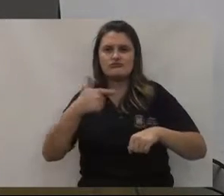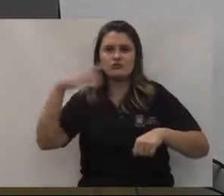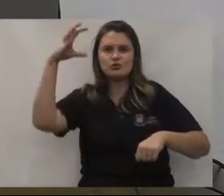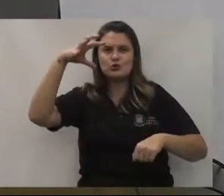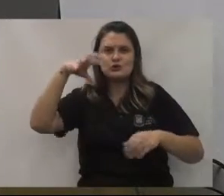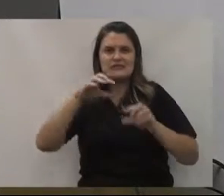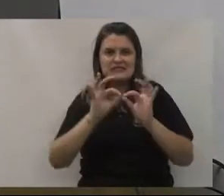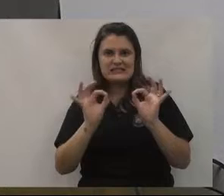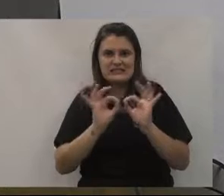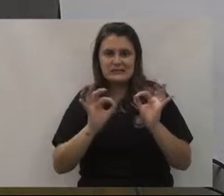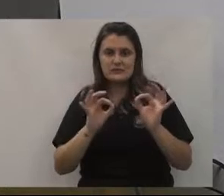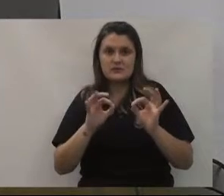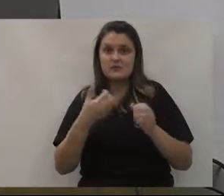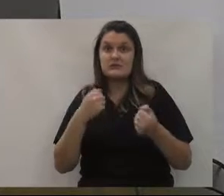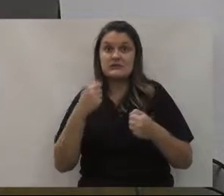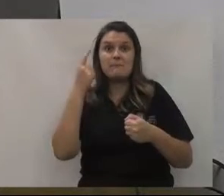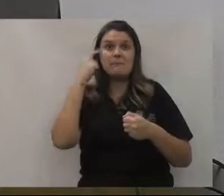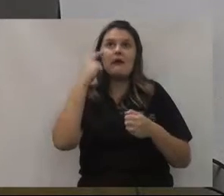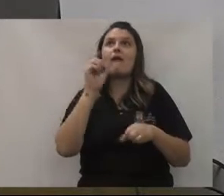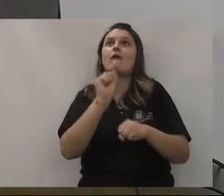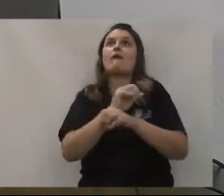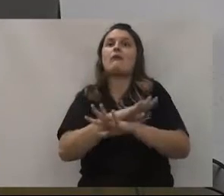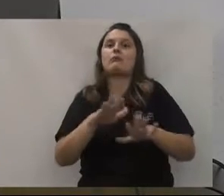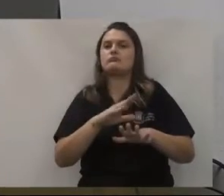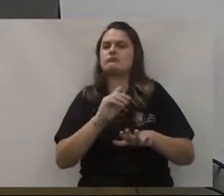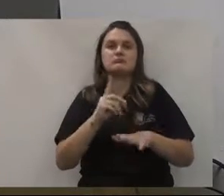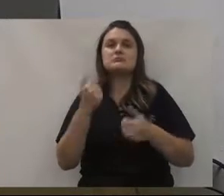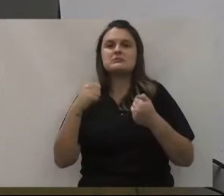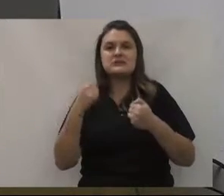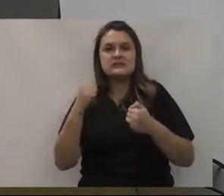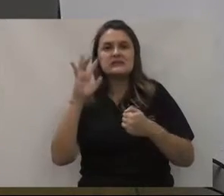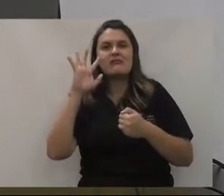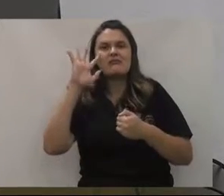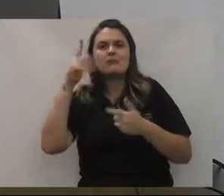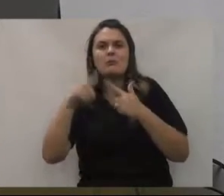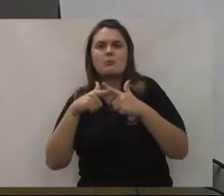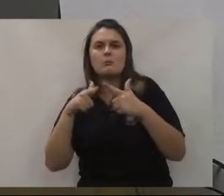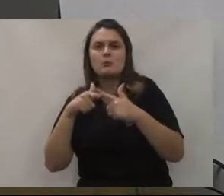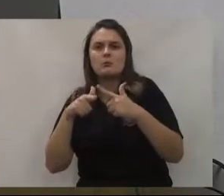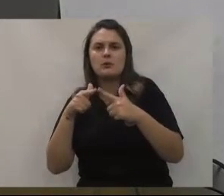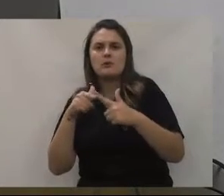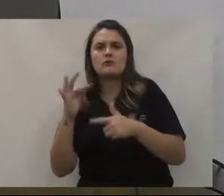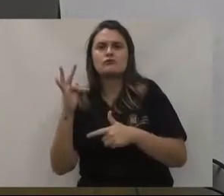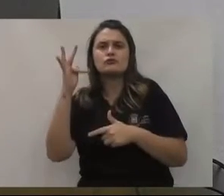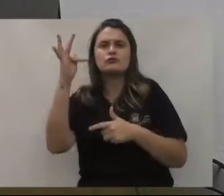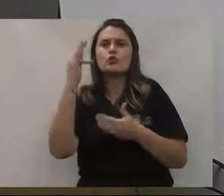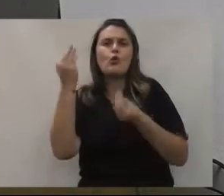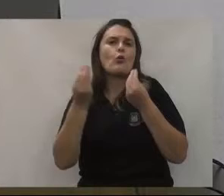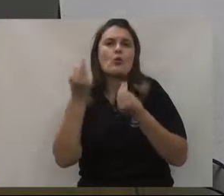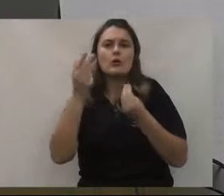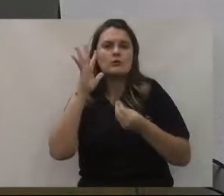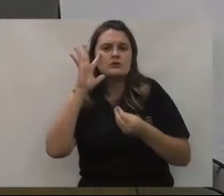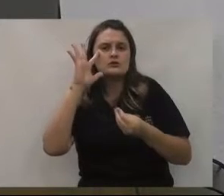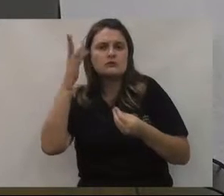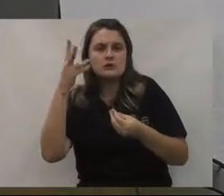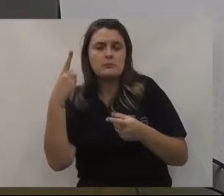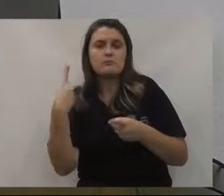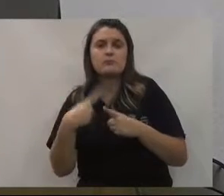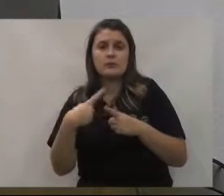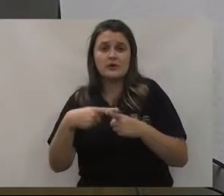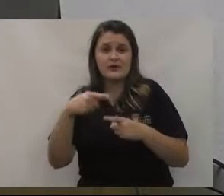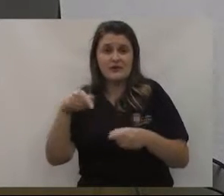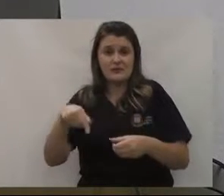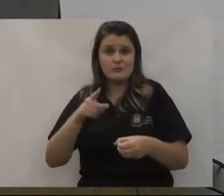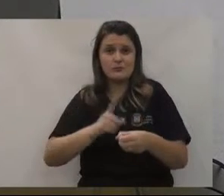com aquele problema. Temos que deixar esse problema, digamos assim, resolvido, porque em União